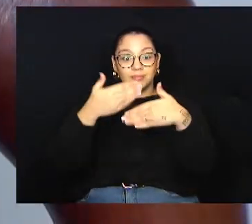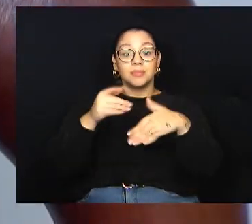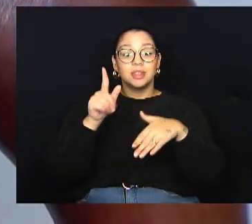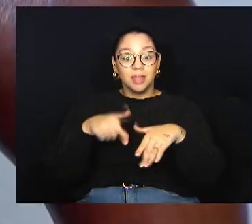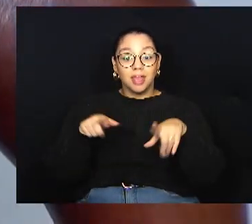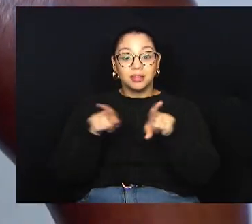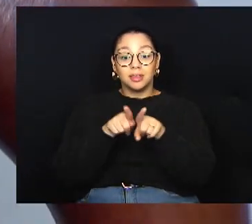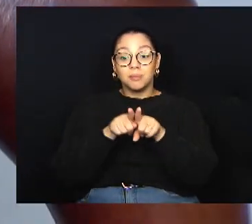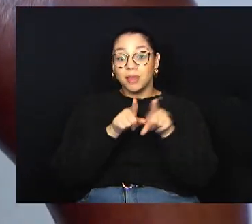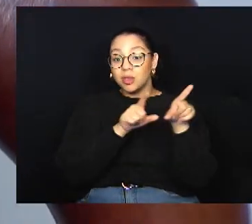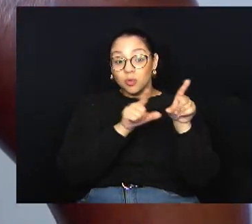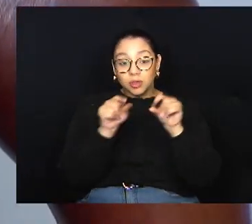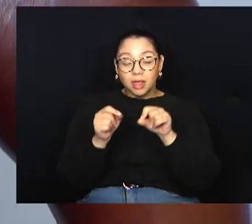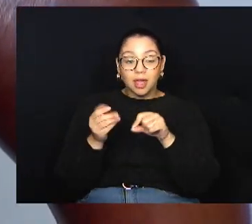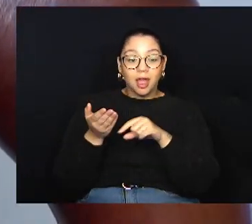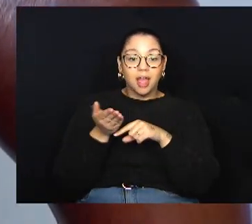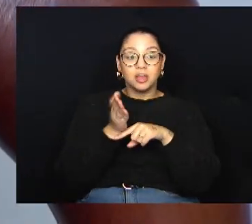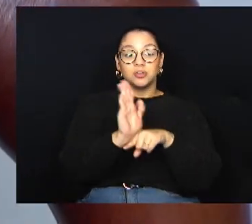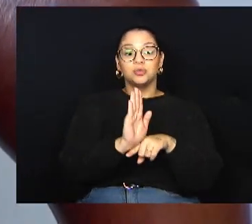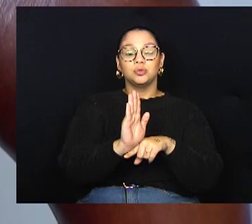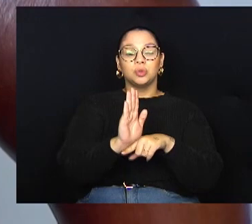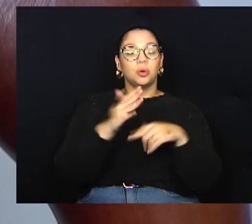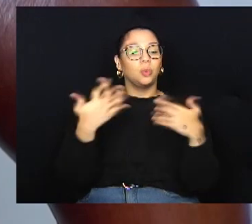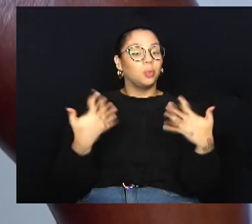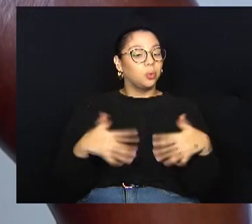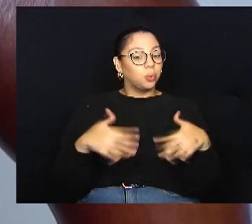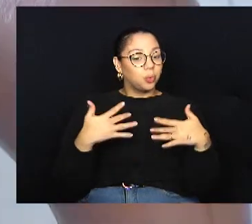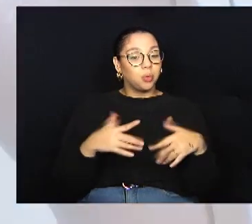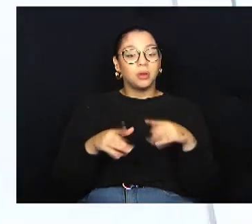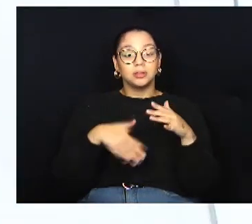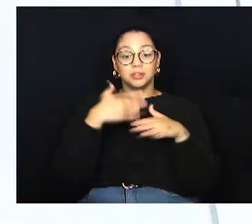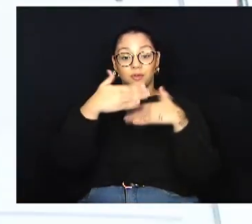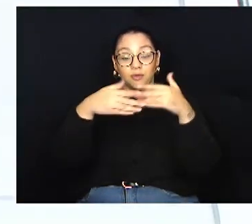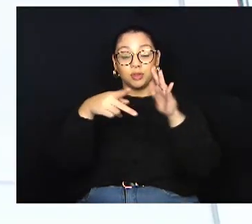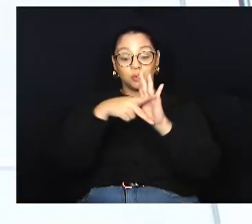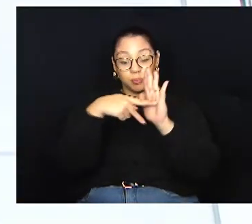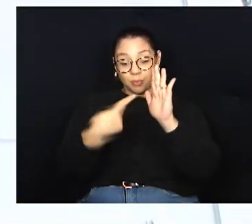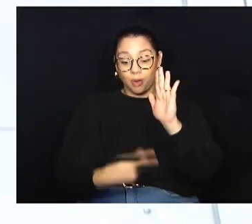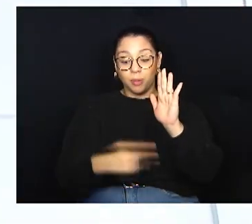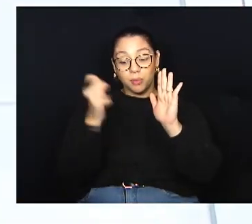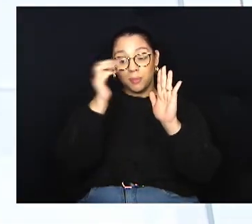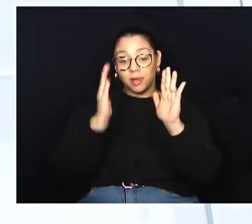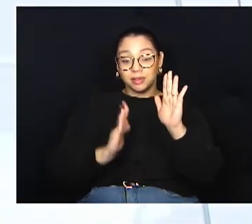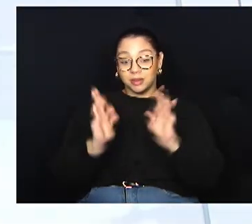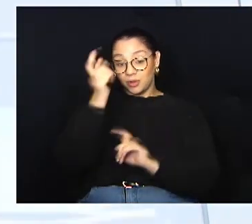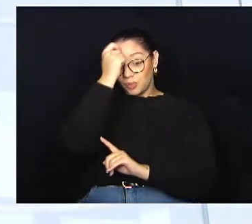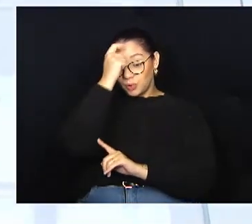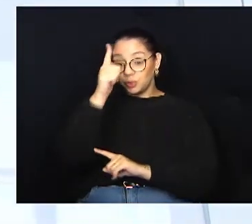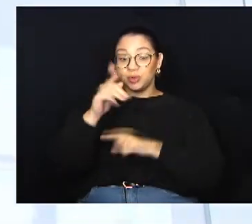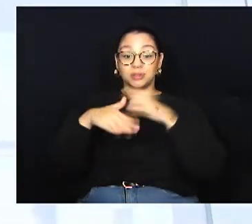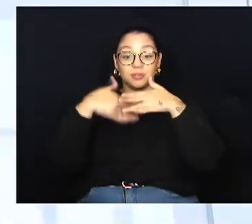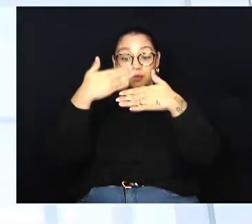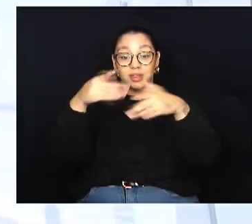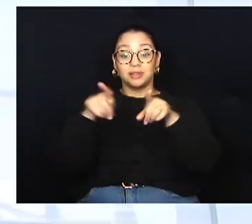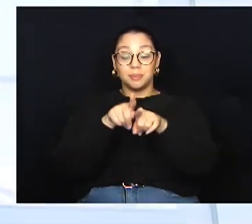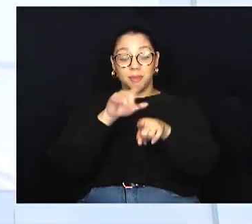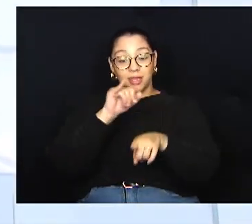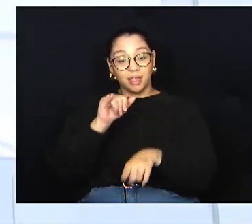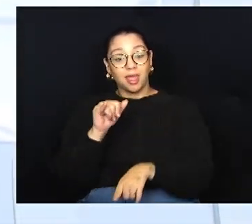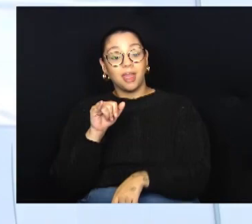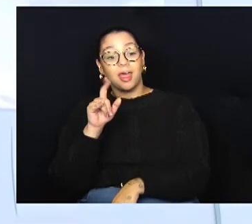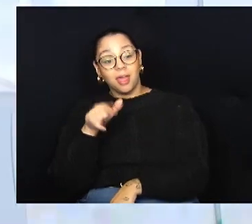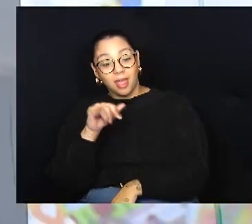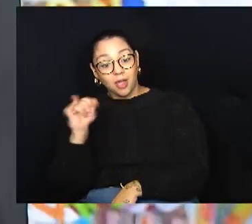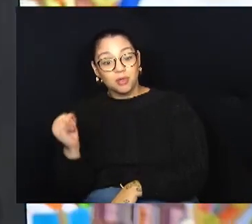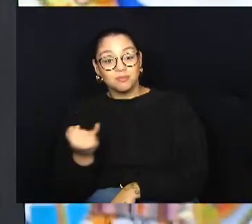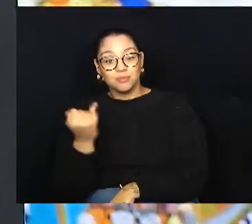também ajudou a contribuir com o desenvolvimento da nossa própria cultura brasileira. Então é uma oportunidade mesmo de interação, de informação,